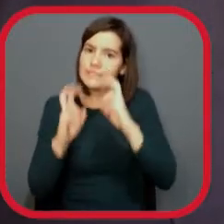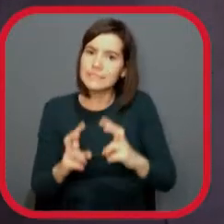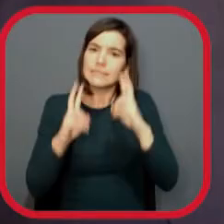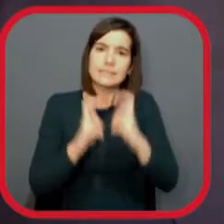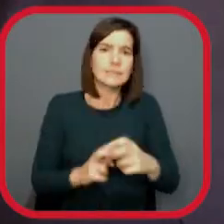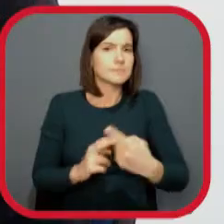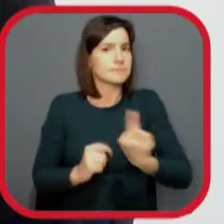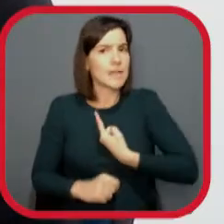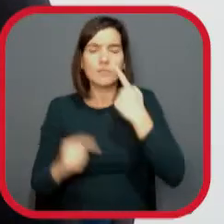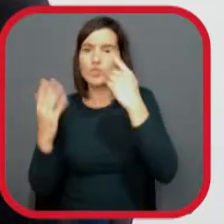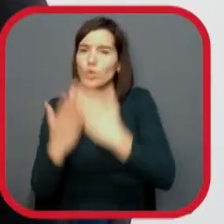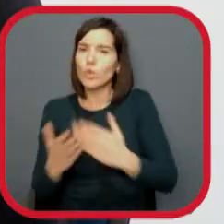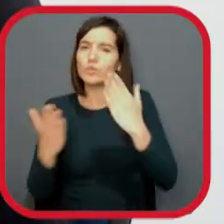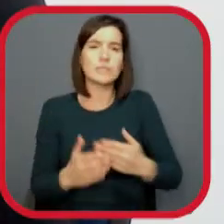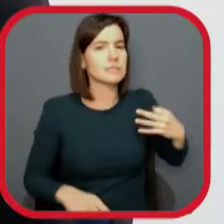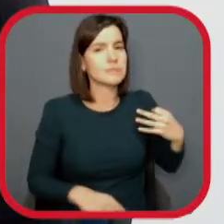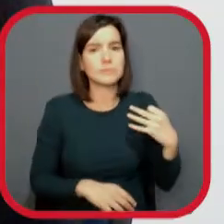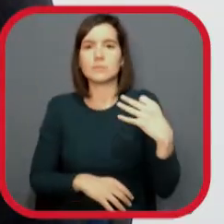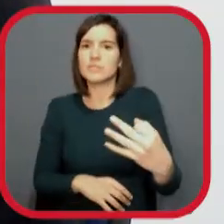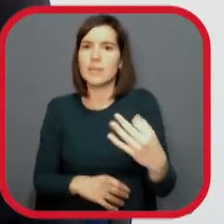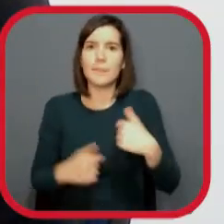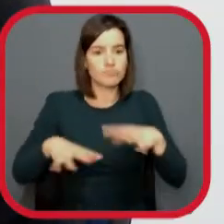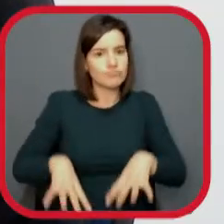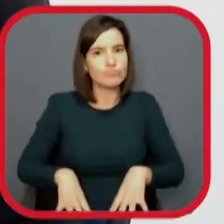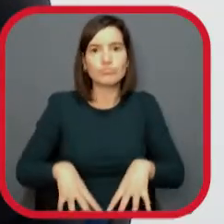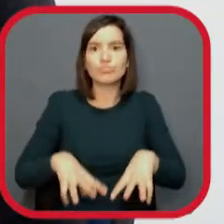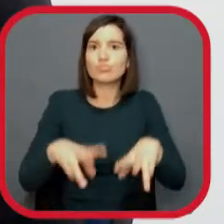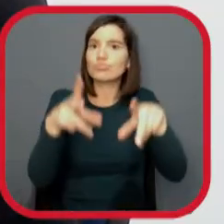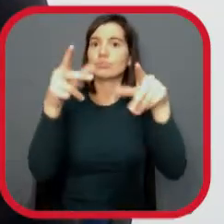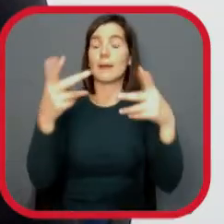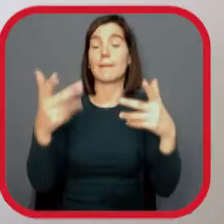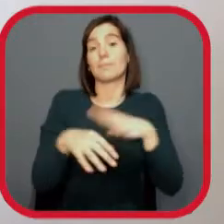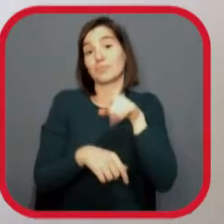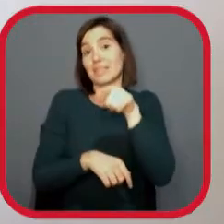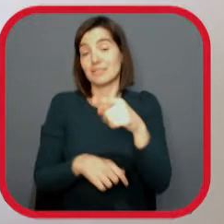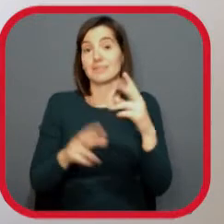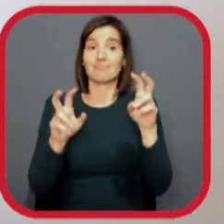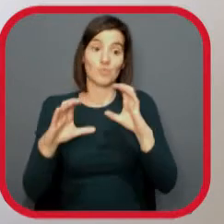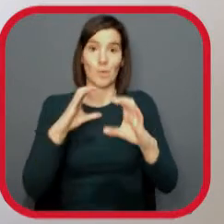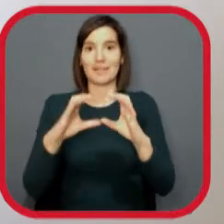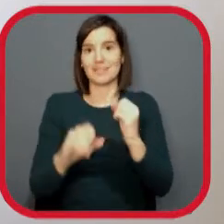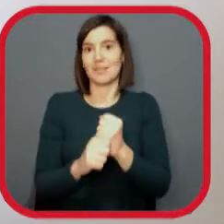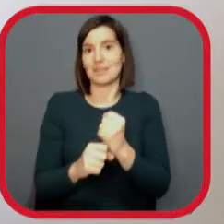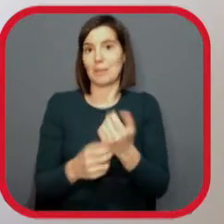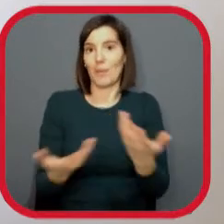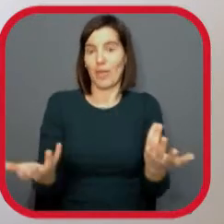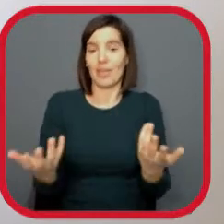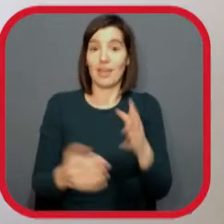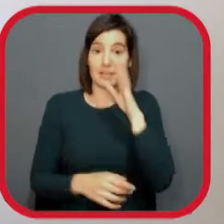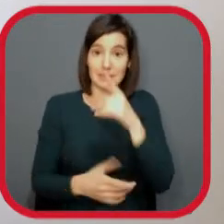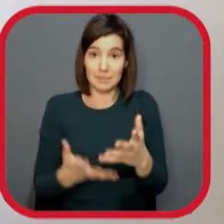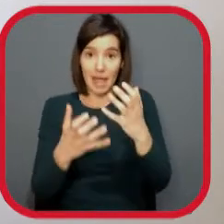estudo, uma constante atualização. Nós constantemente estamos a evoluir. E é nesse sentido que a comunicação